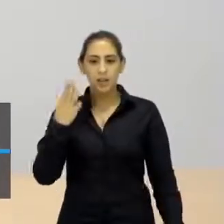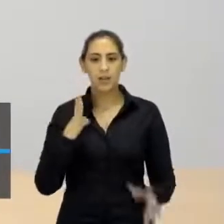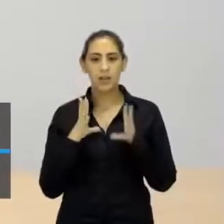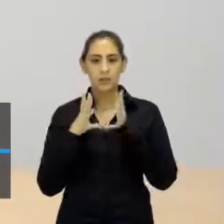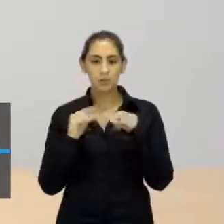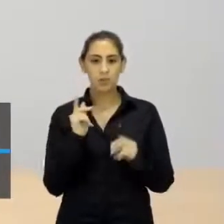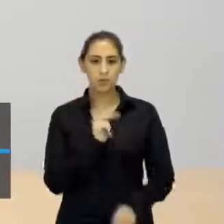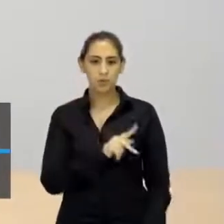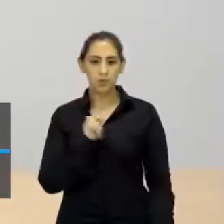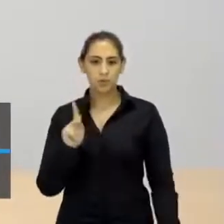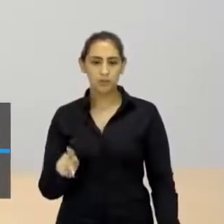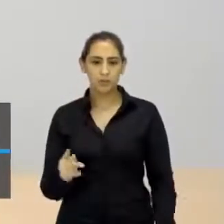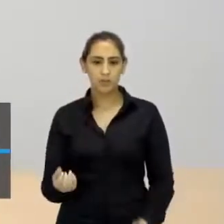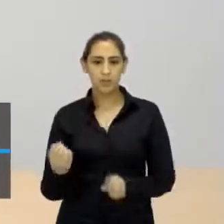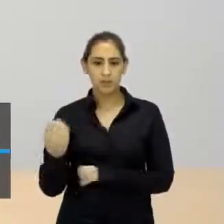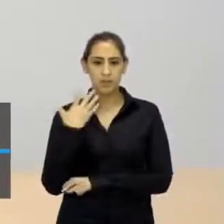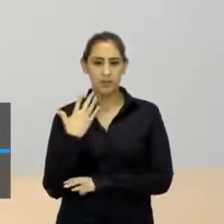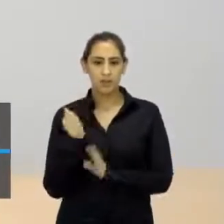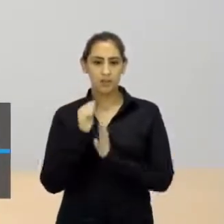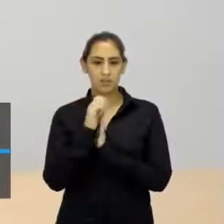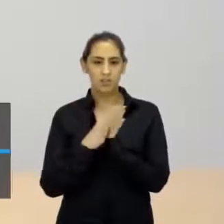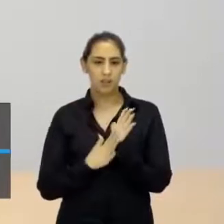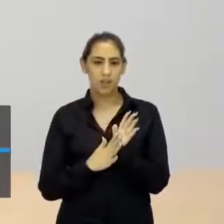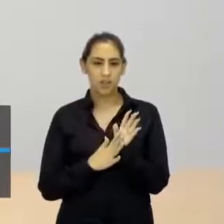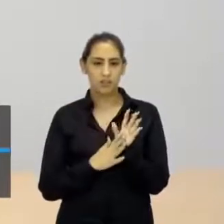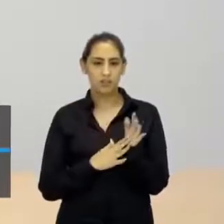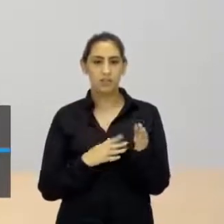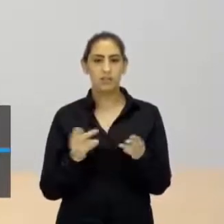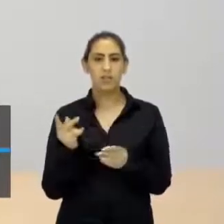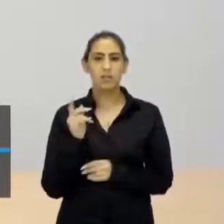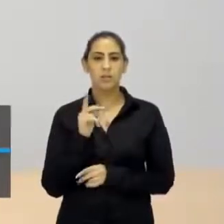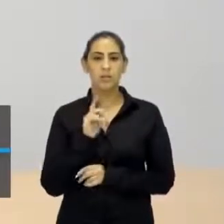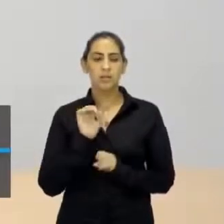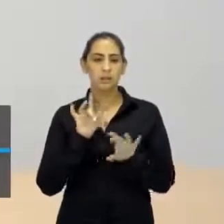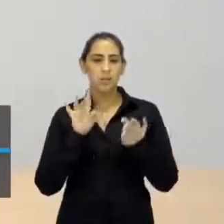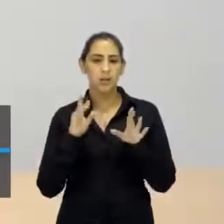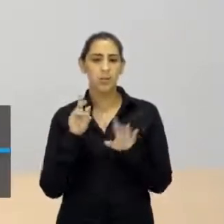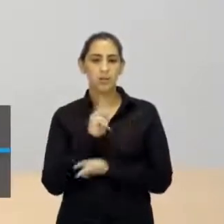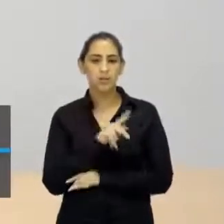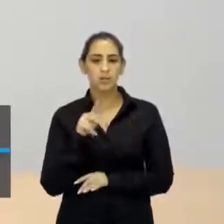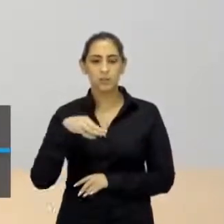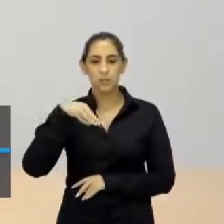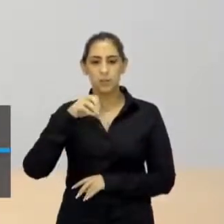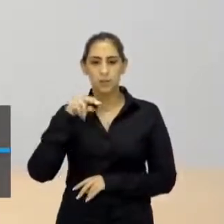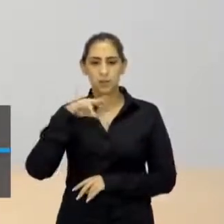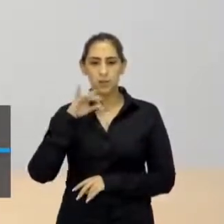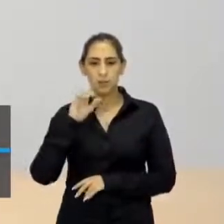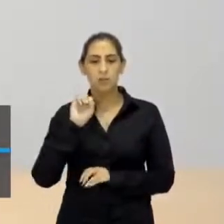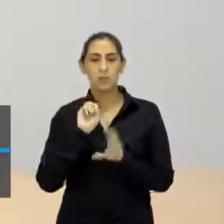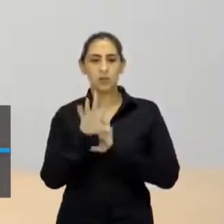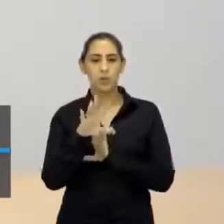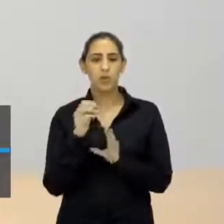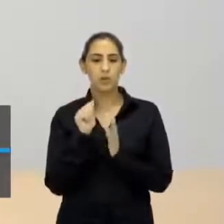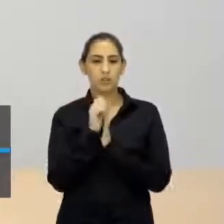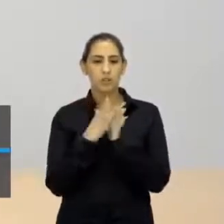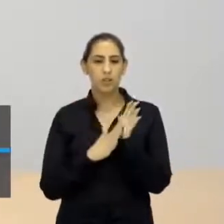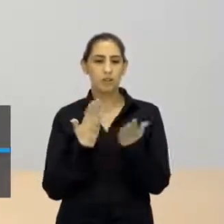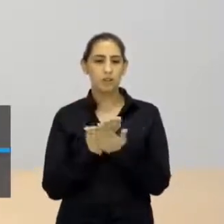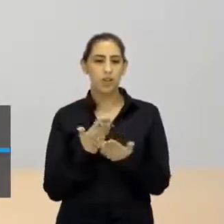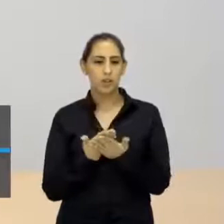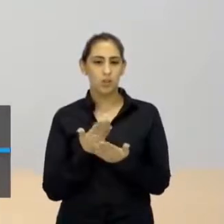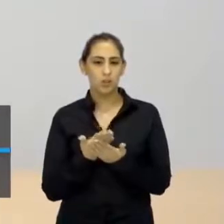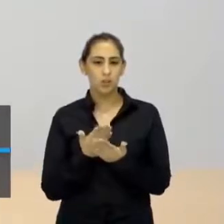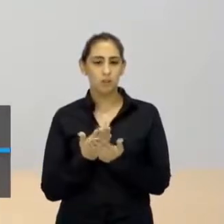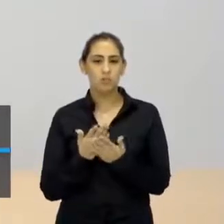os professores que mandaram atividades, quero agradecer em especial a professora Mônica, que mandou atividades dos alunos, que eles já fizeram. Eu recebi